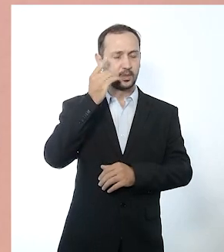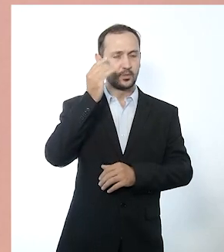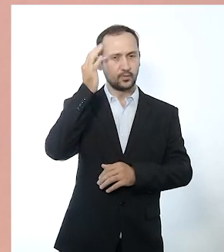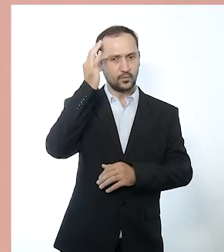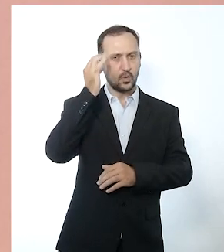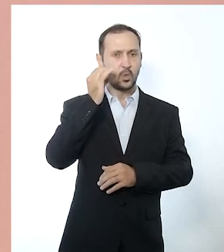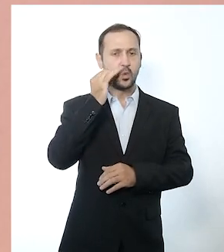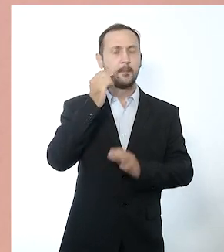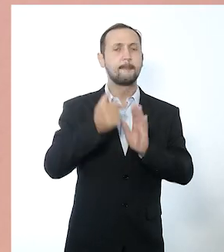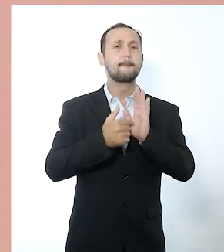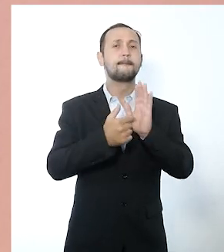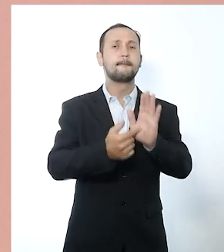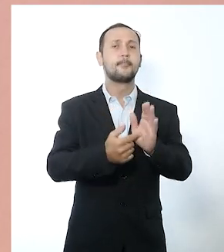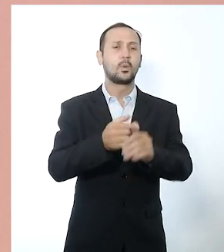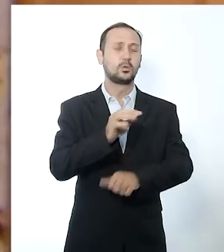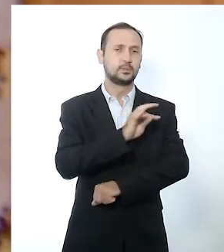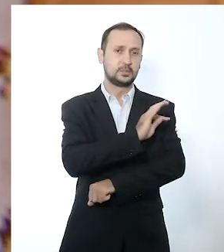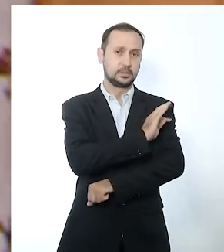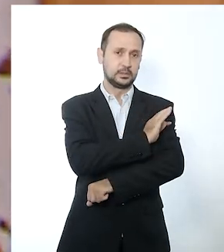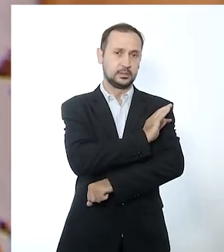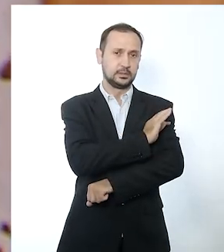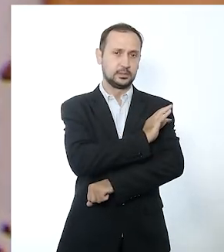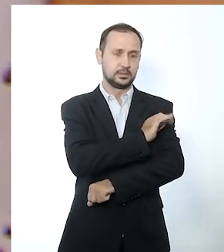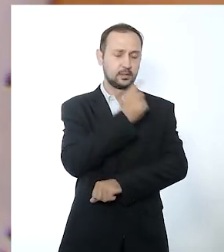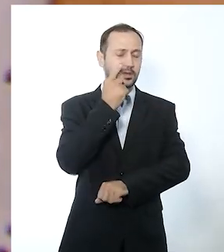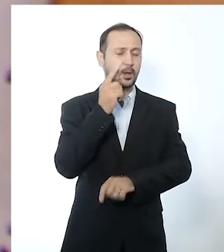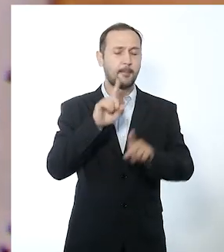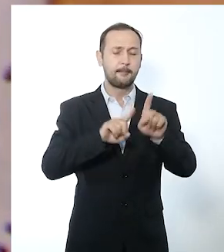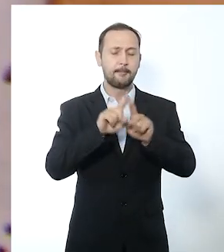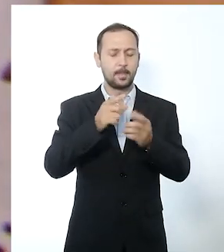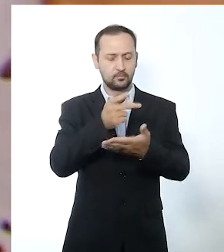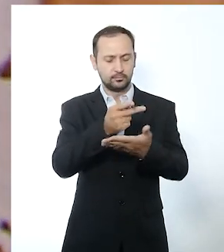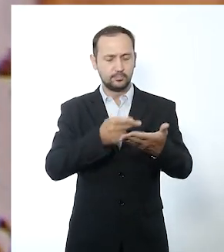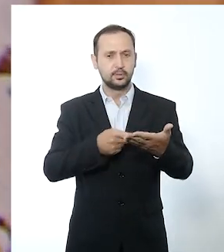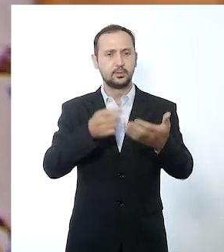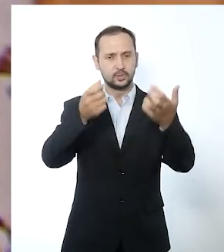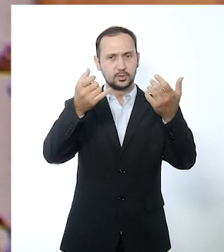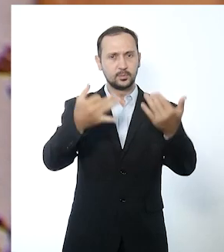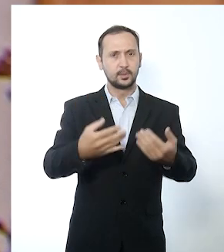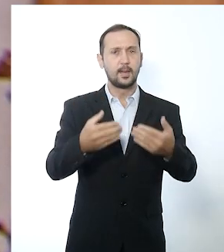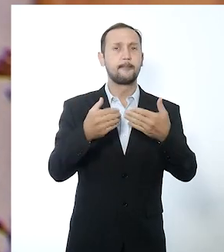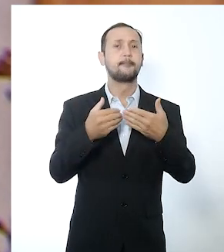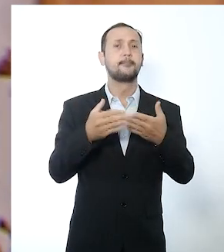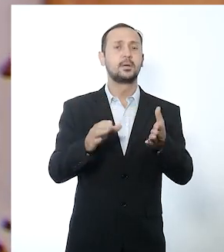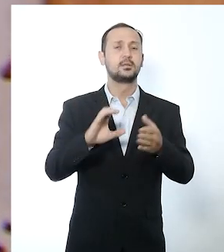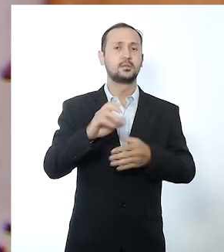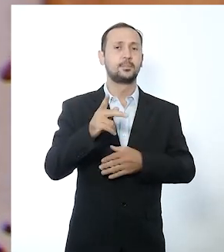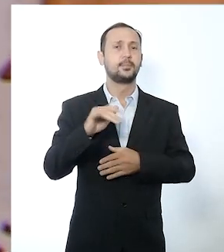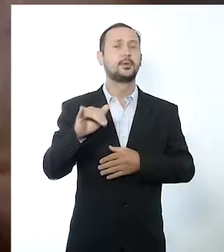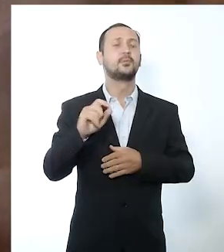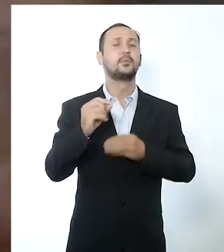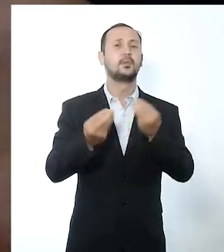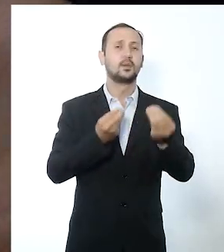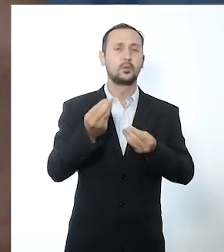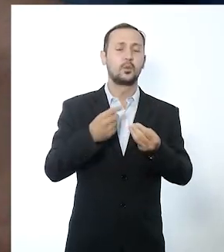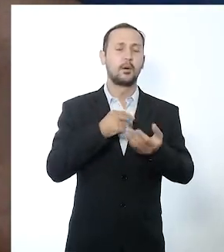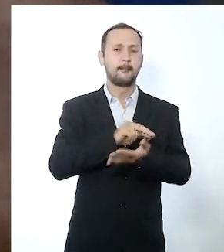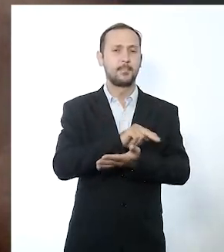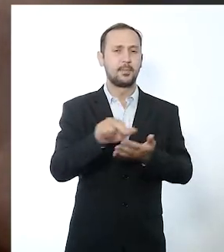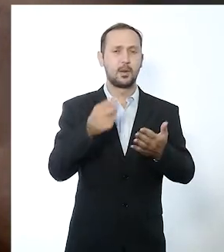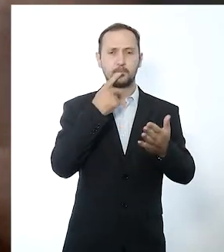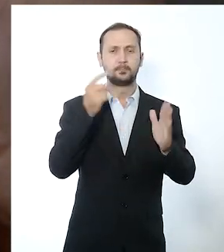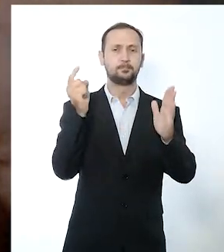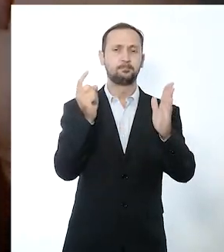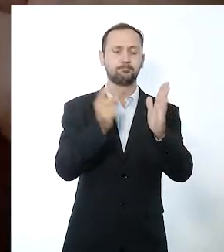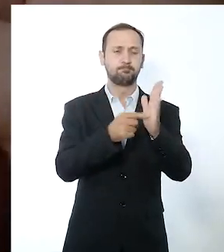cita parecer técnico da empresa Engesystem Tecnologia Limitada para justificar a abertura da investigação, assim como múltiplas